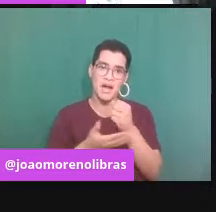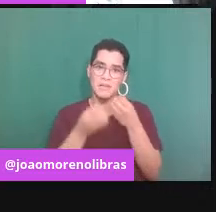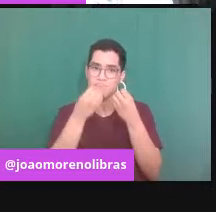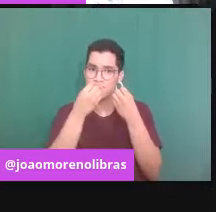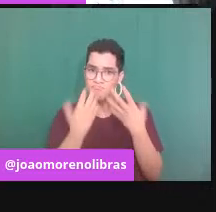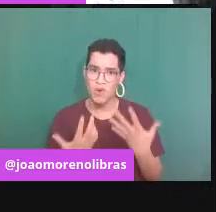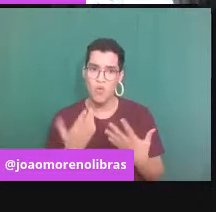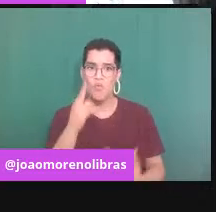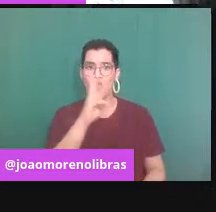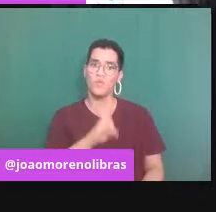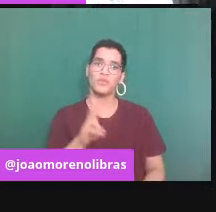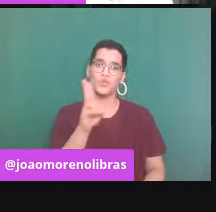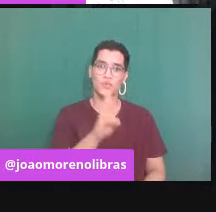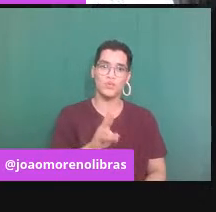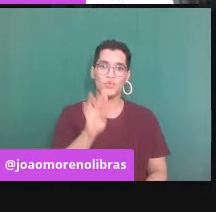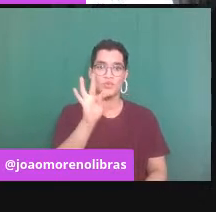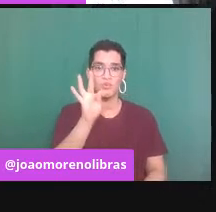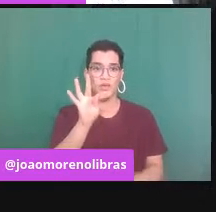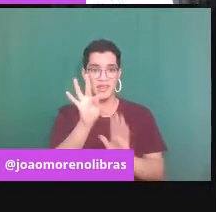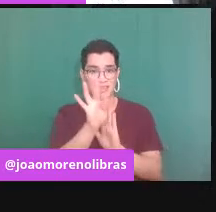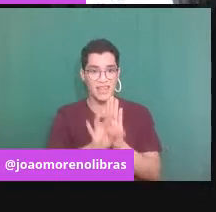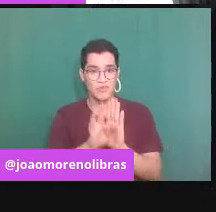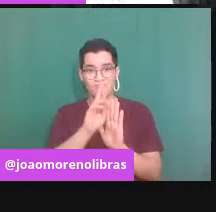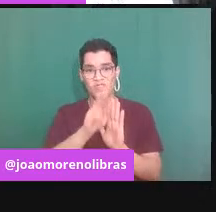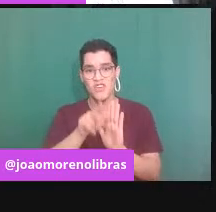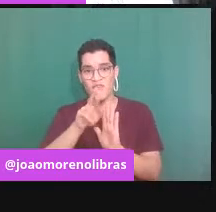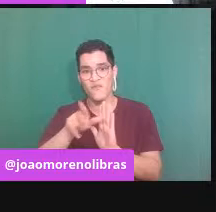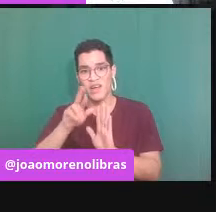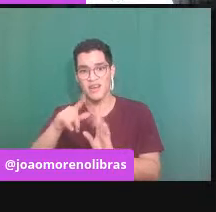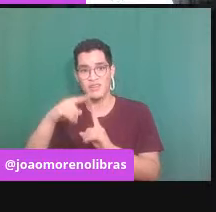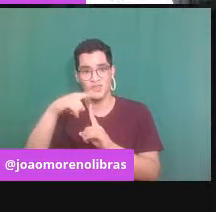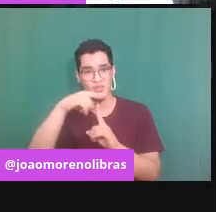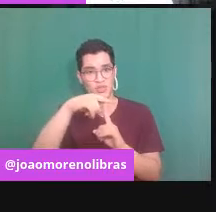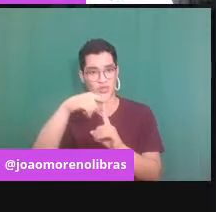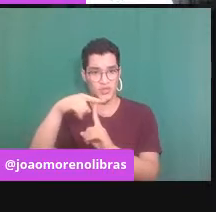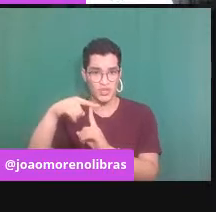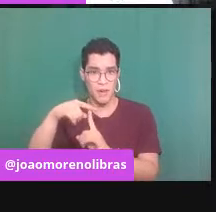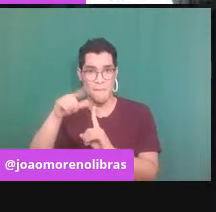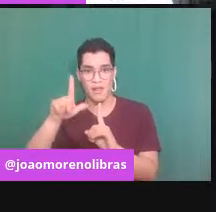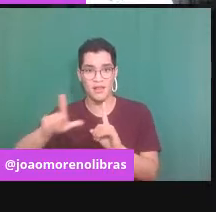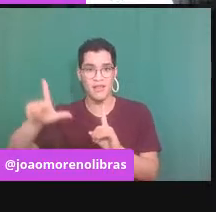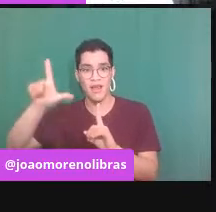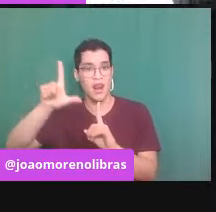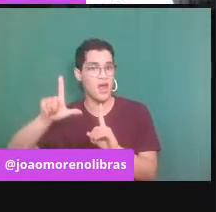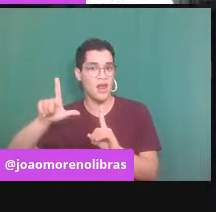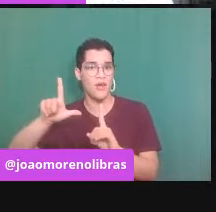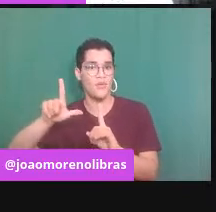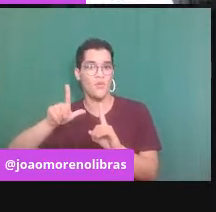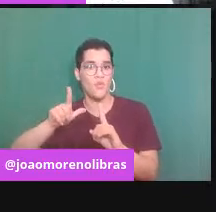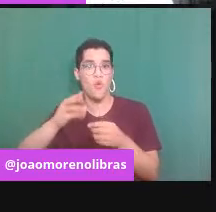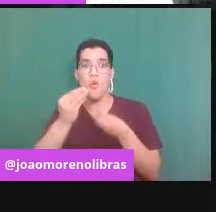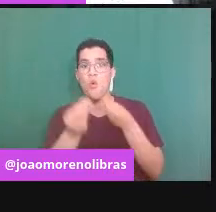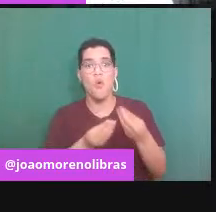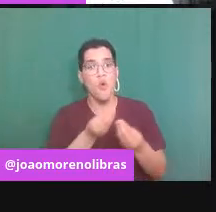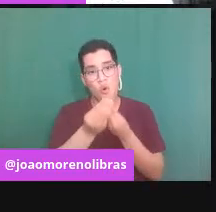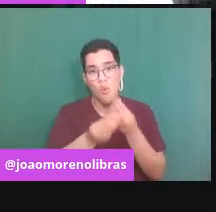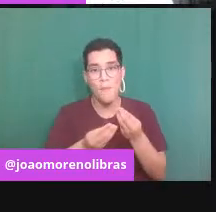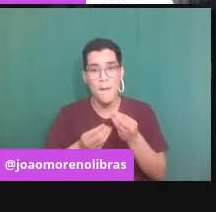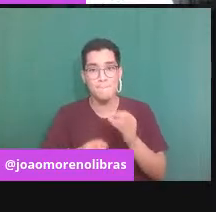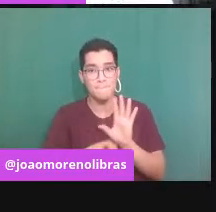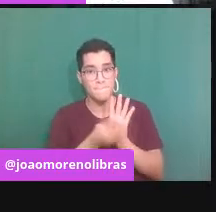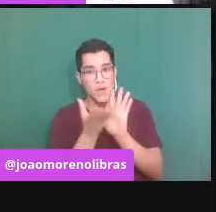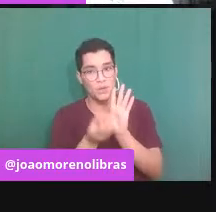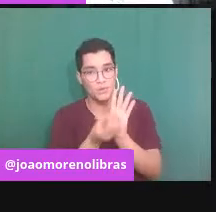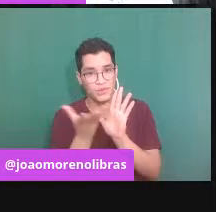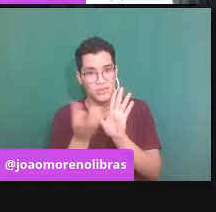dos mais variados gêneros. É o desenvolvimento de pesquisa sobre a produção textual em modalidades distintas,